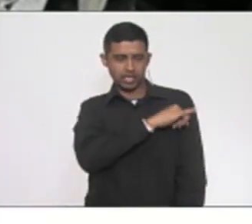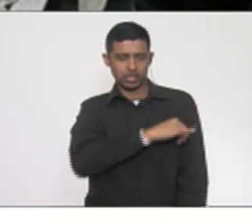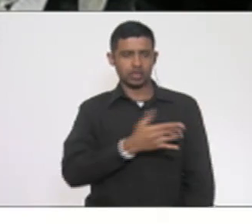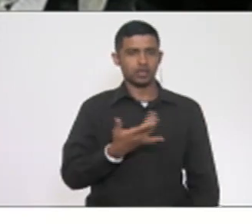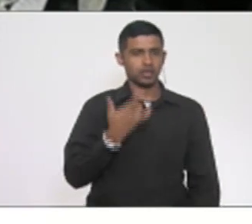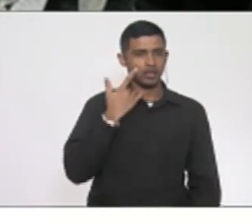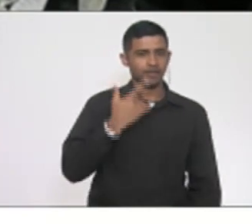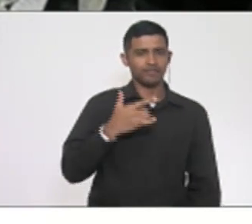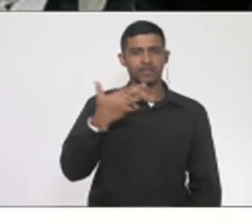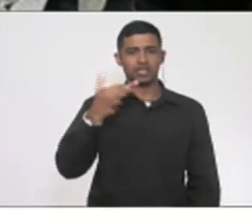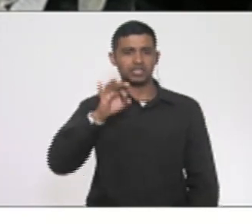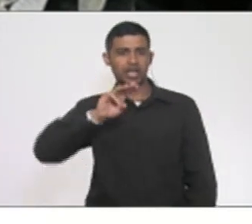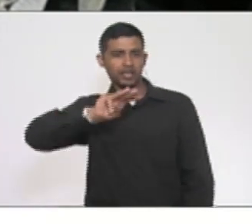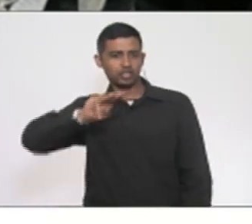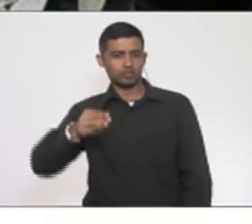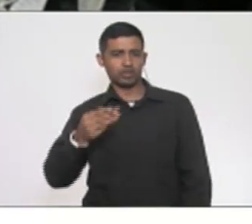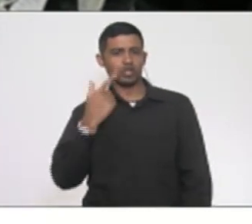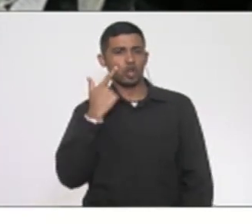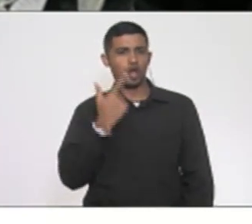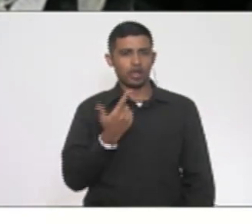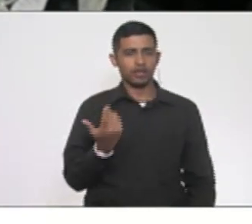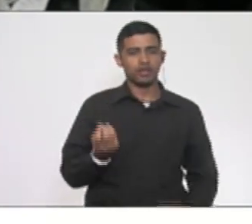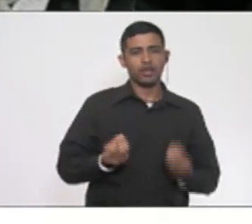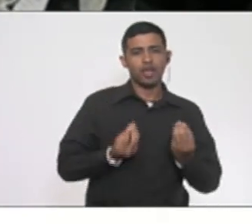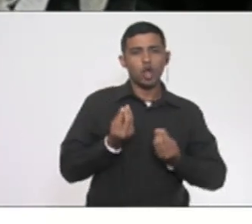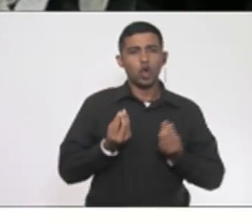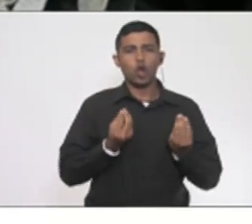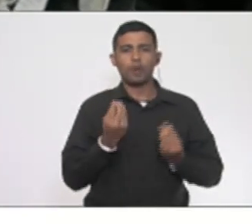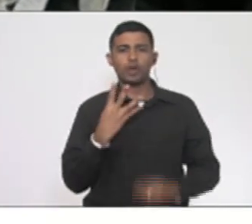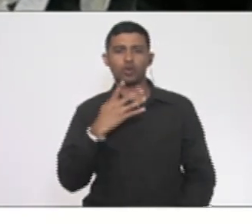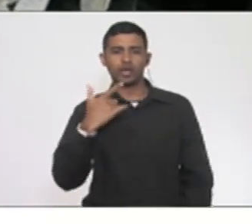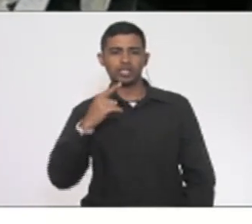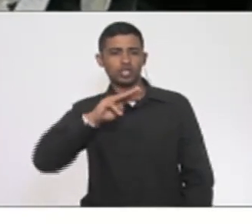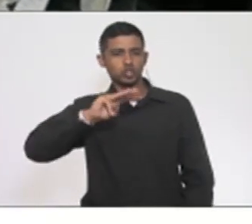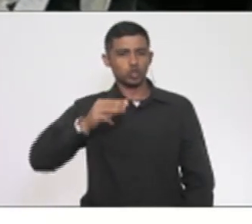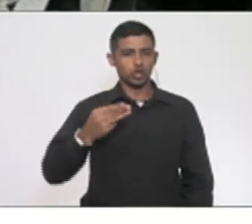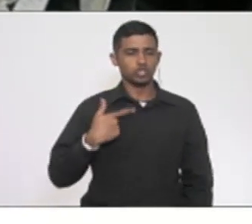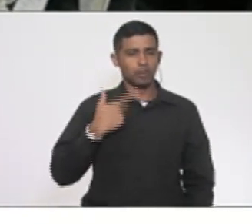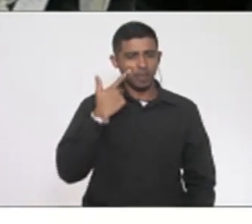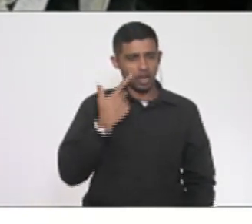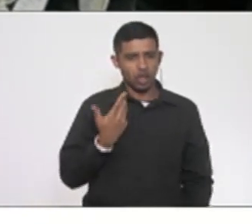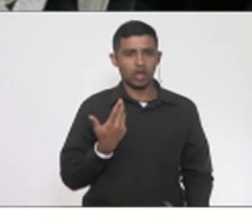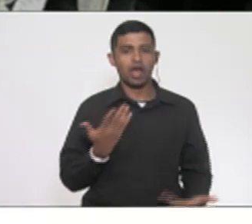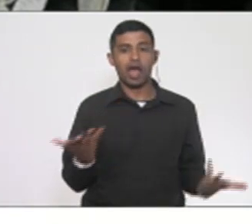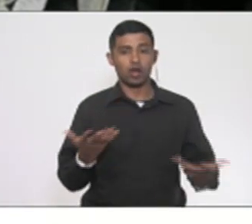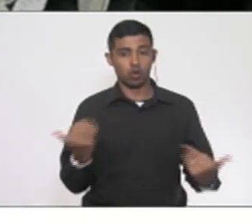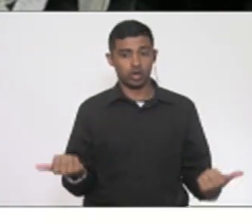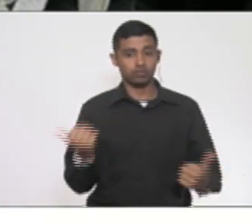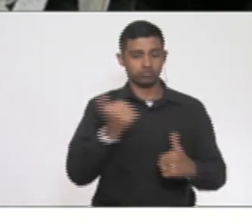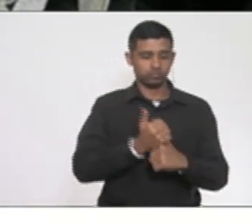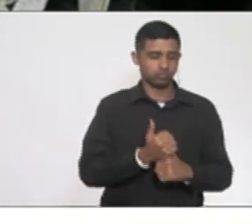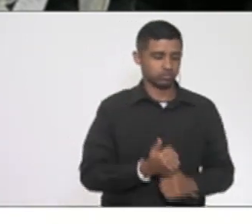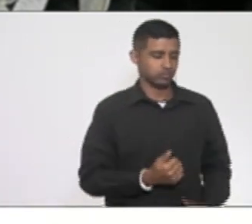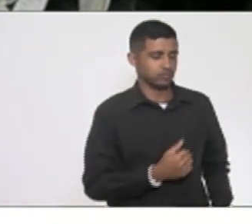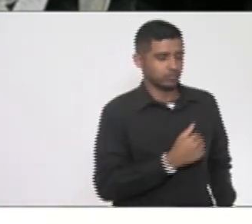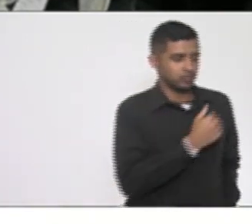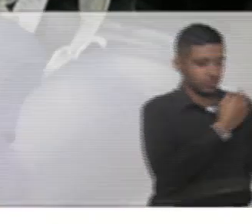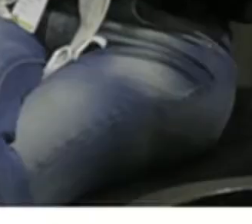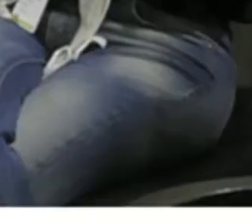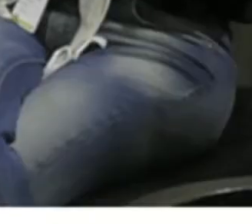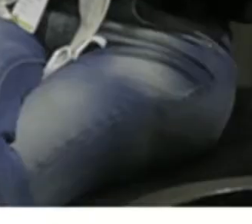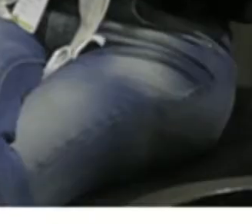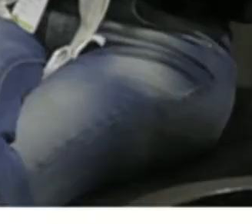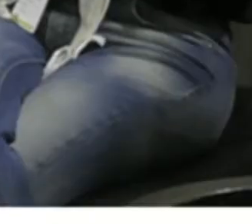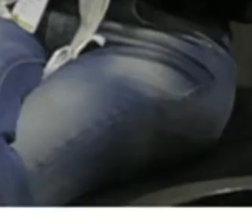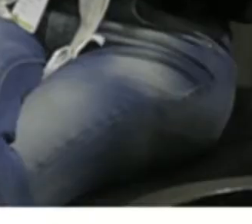quantos milhões, vamos supor, eu falei 20, 10 para fazer os 42, 12 milhões em Paulínia, recebendo gás boliviano. Ela tem que dizer